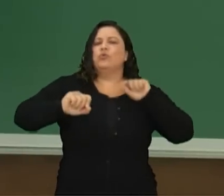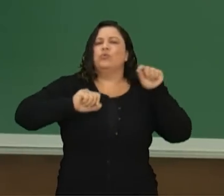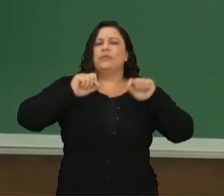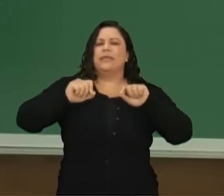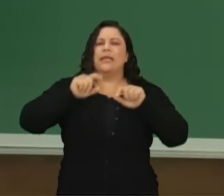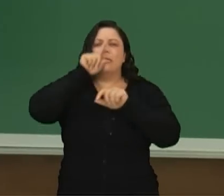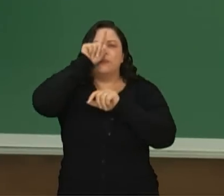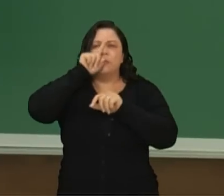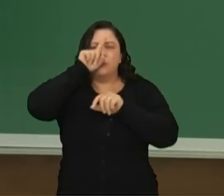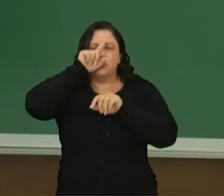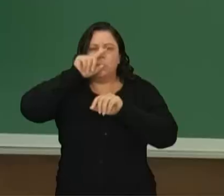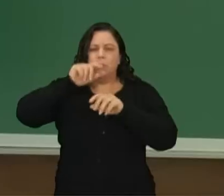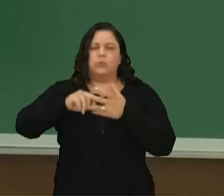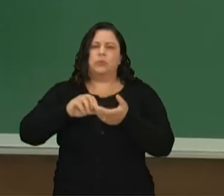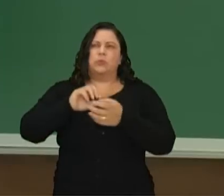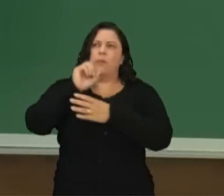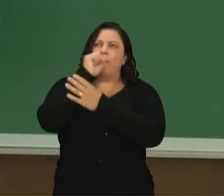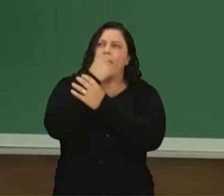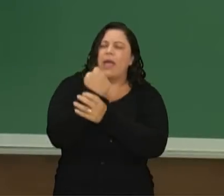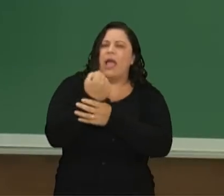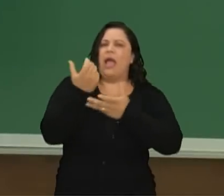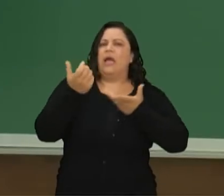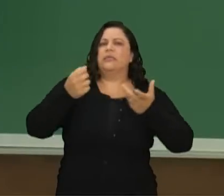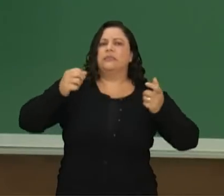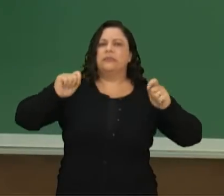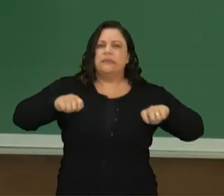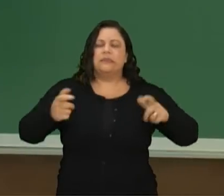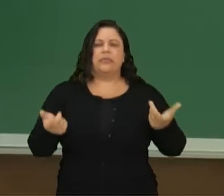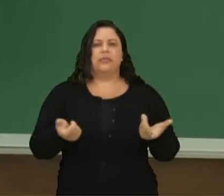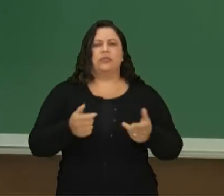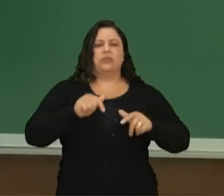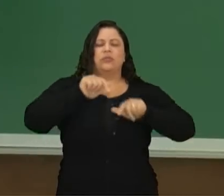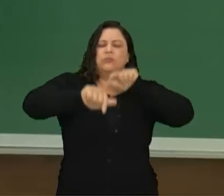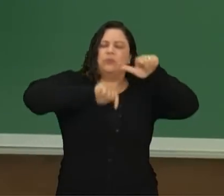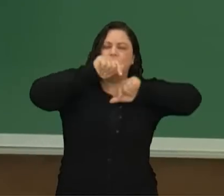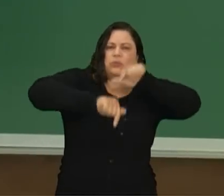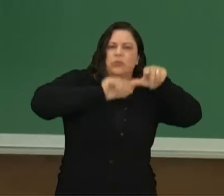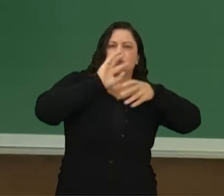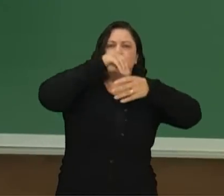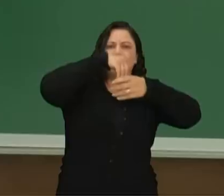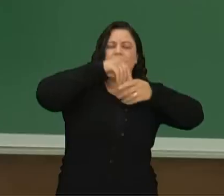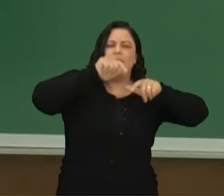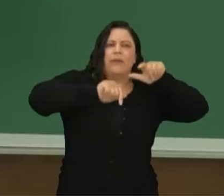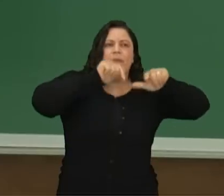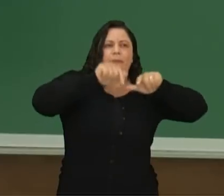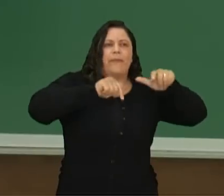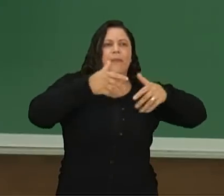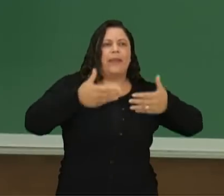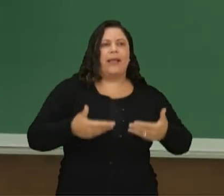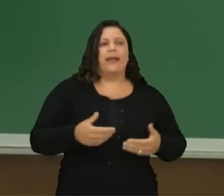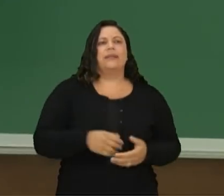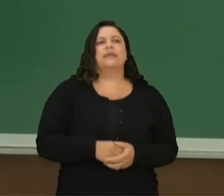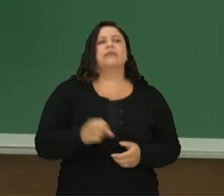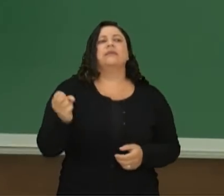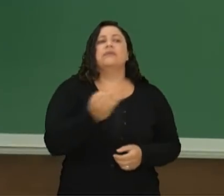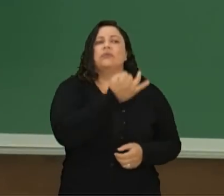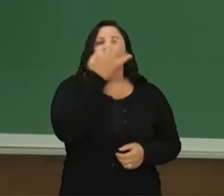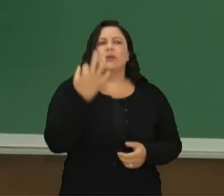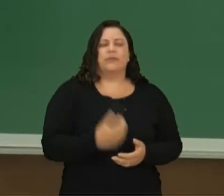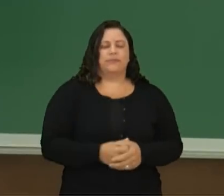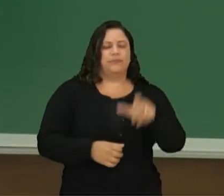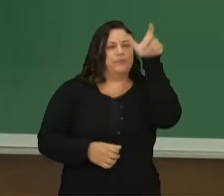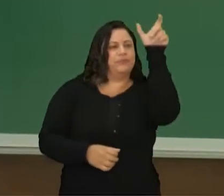de uma empresa conforme a tabela? Letra A, 0,15, letra B,